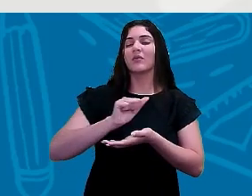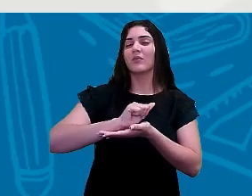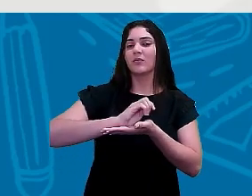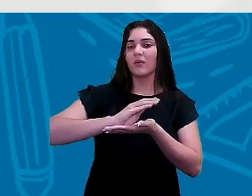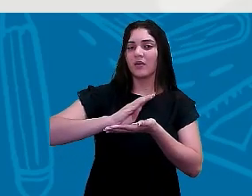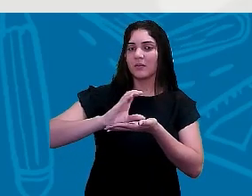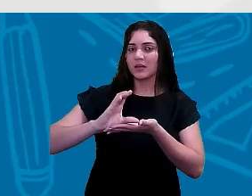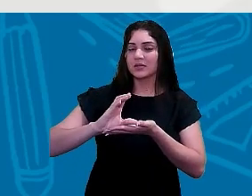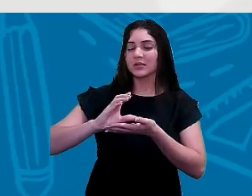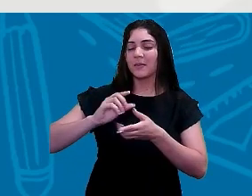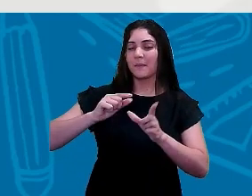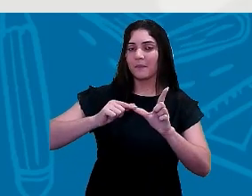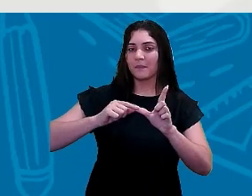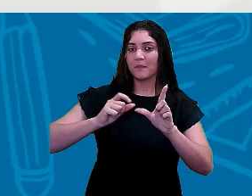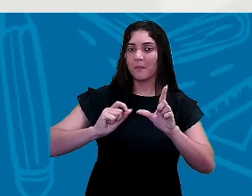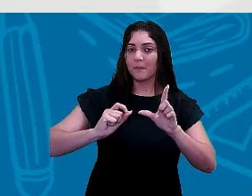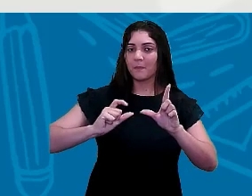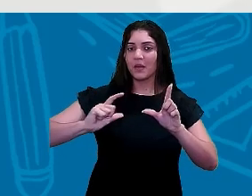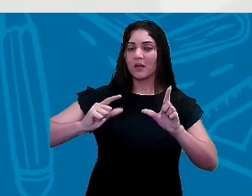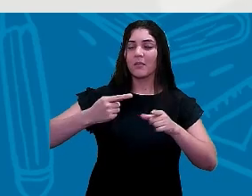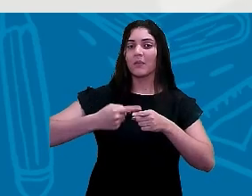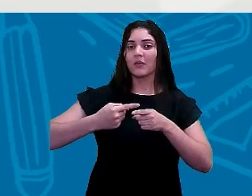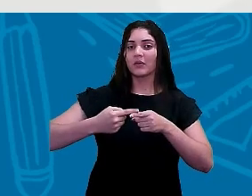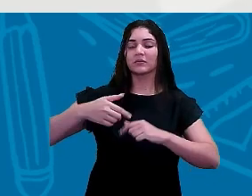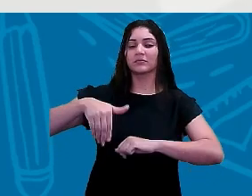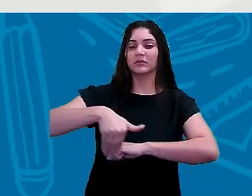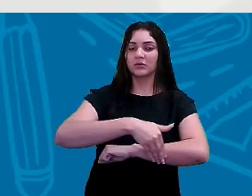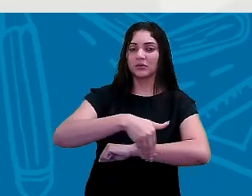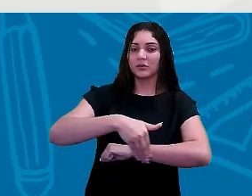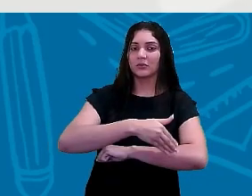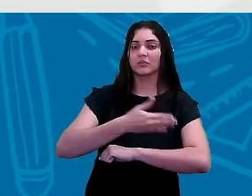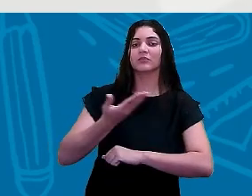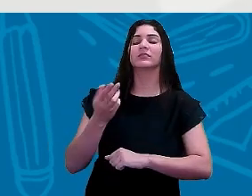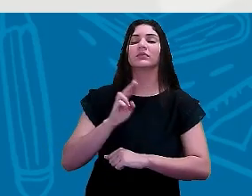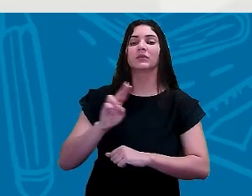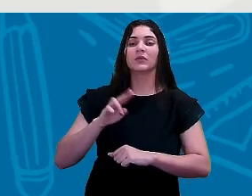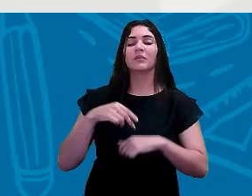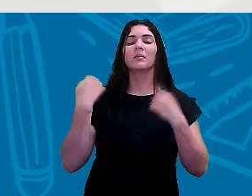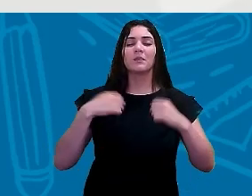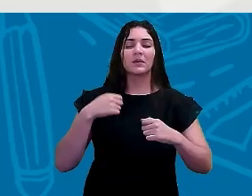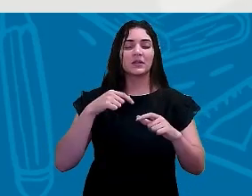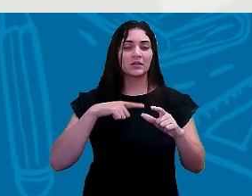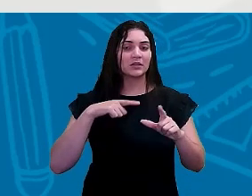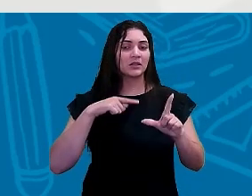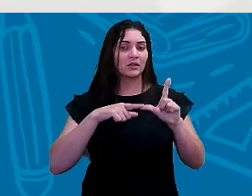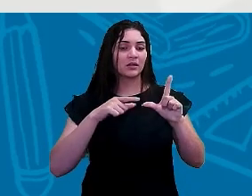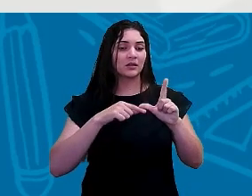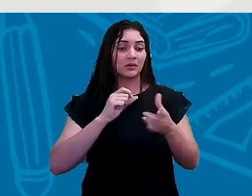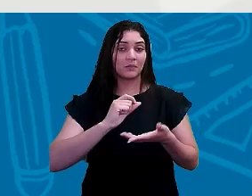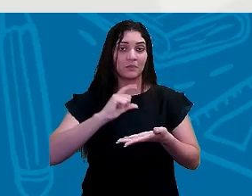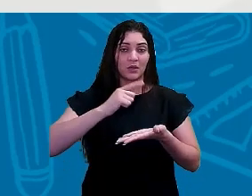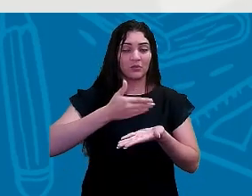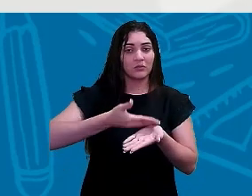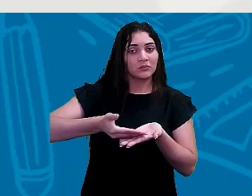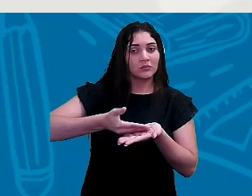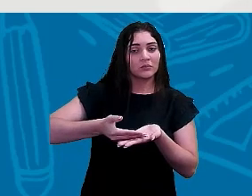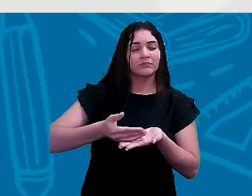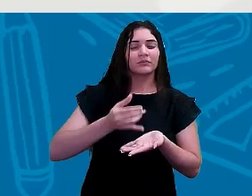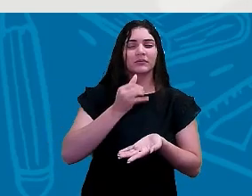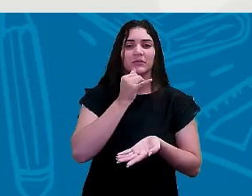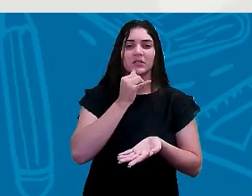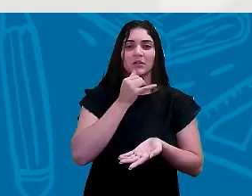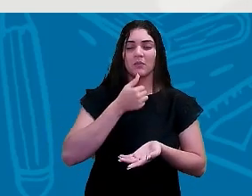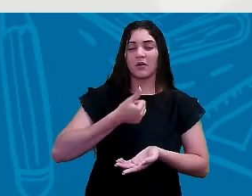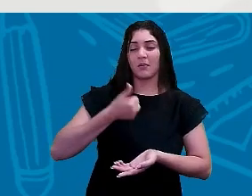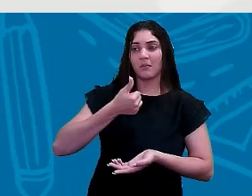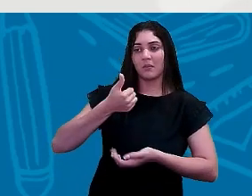alfabeto maiúsculo, porque nome de rua tem que ter letra maiúscula no início. Então, olha aí, ó, vamos dar um exemplo. Essa